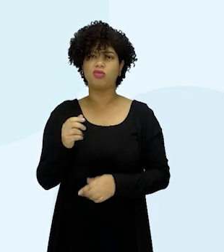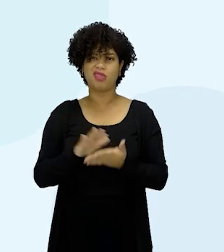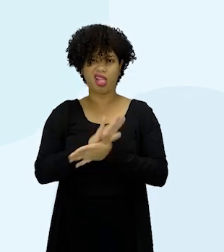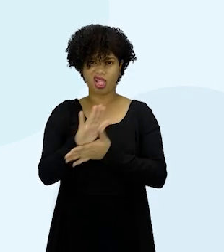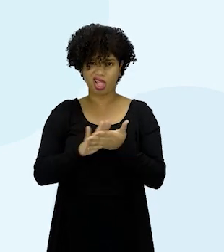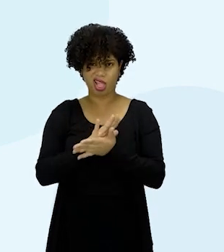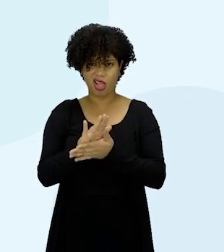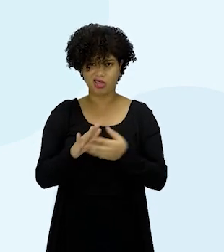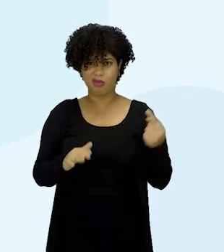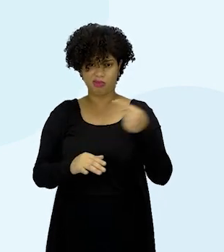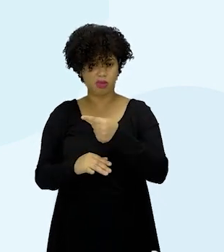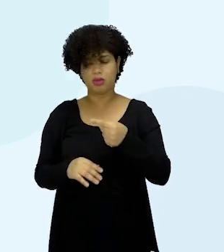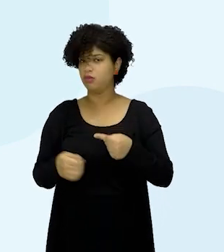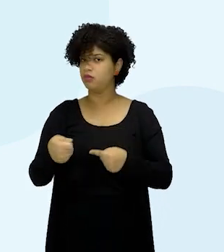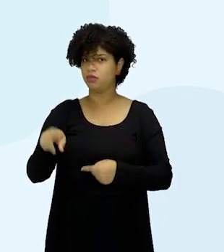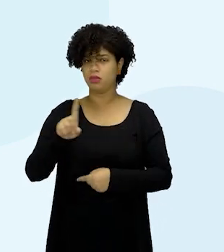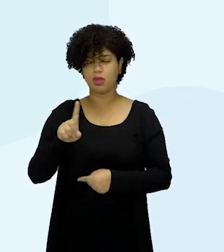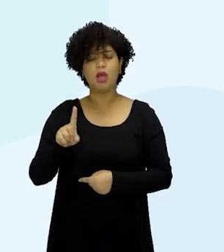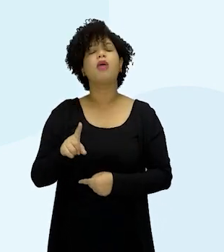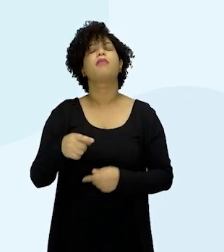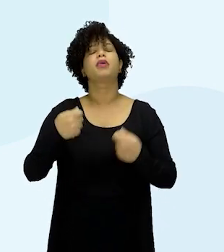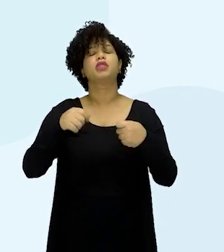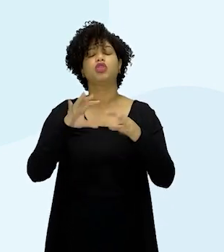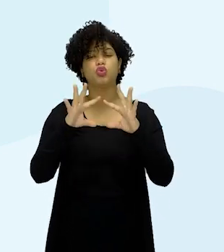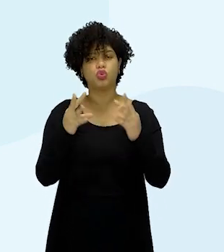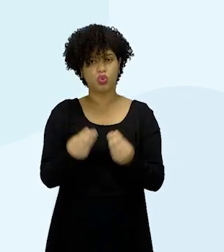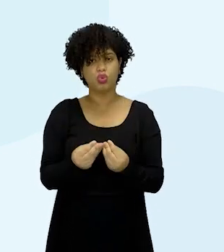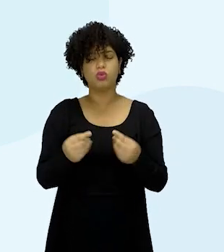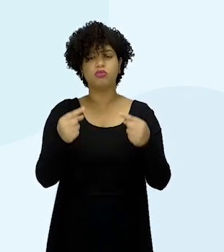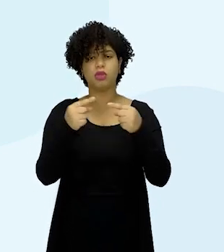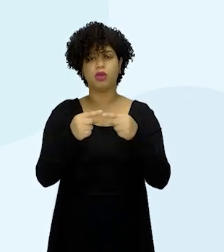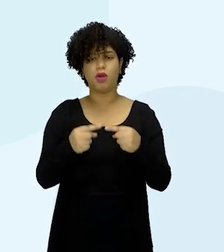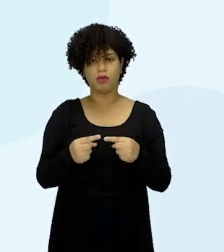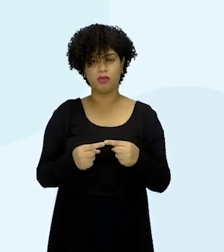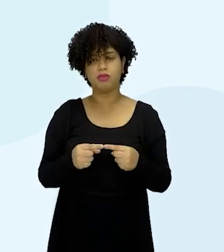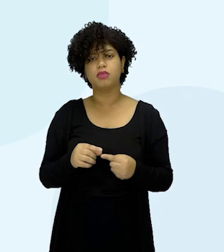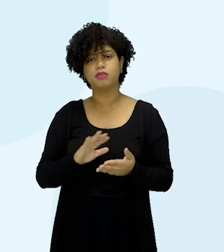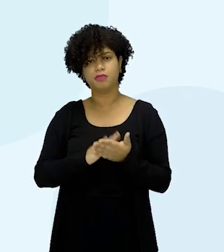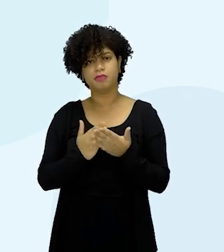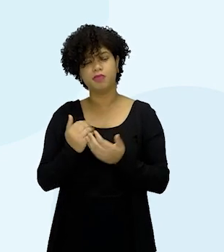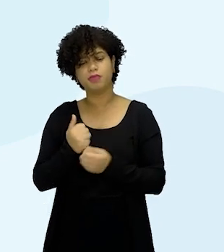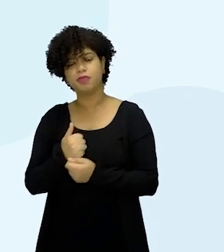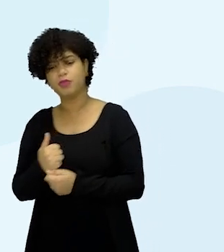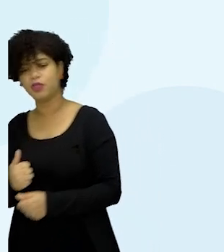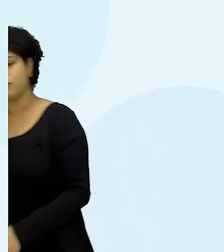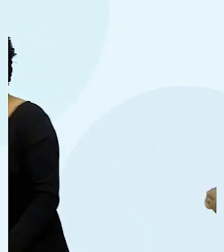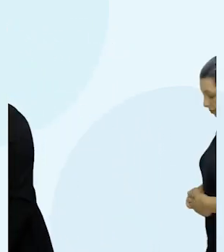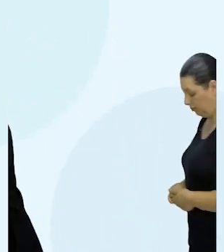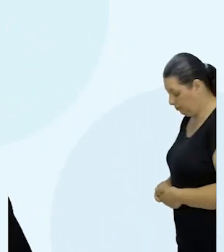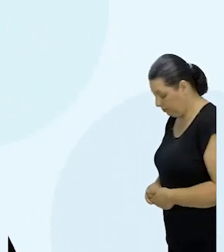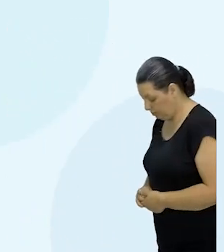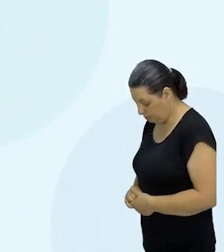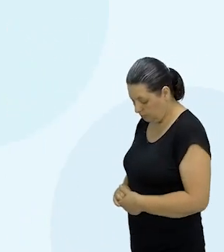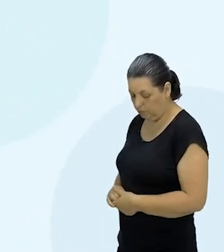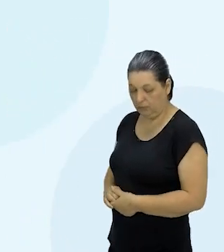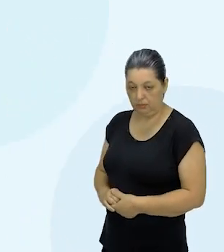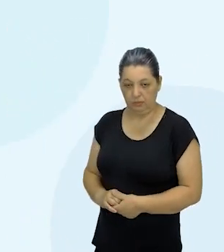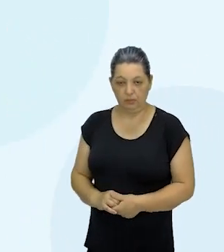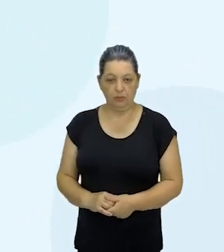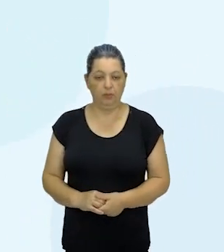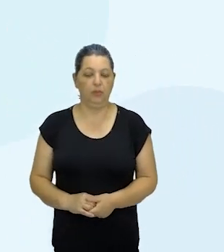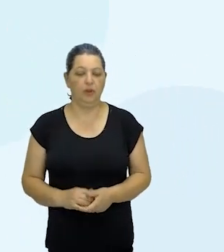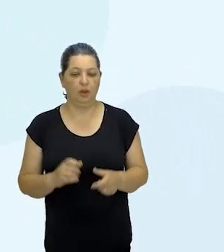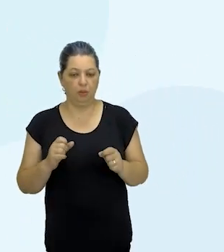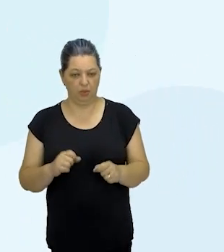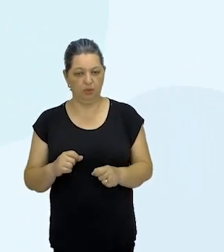para cada xzinho, eu tenho que ter uma setinha saindo dele, uma única ligação. Tudo bem? Ah, mas pode sobrar valor de y aqui